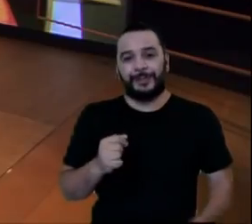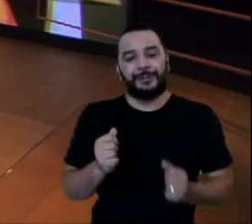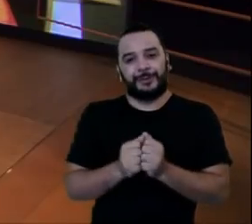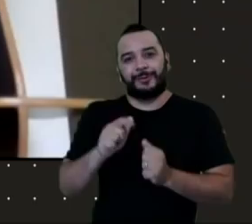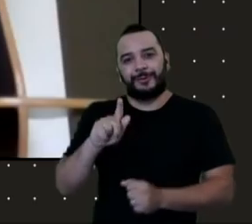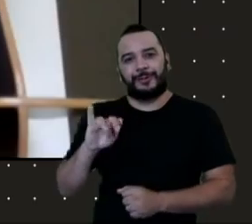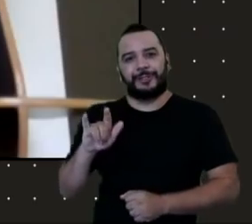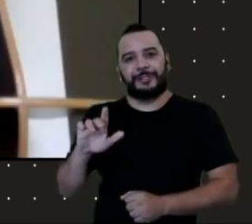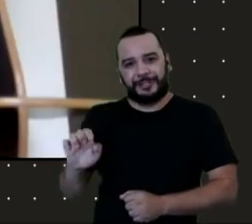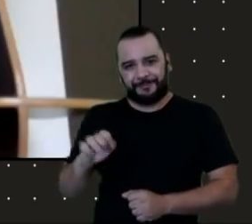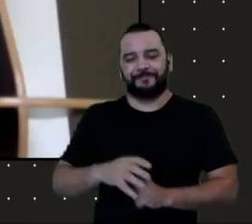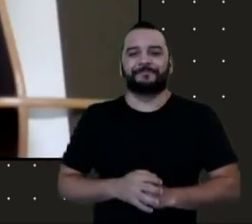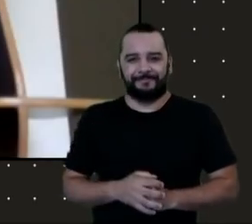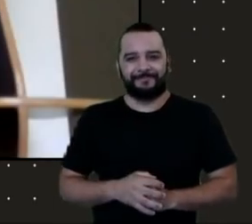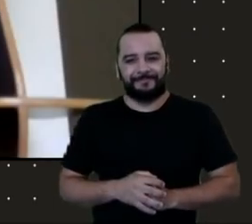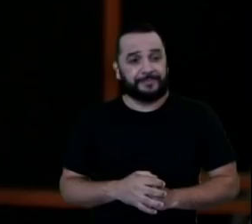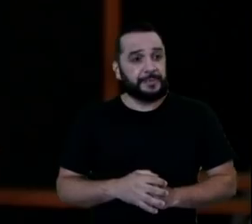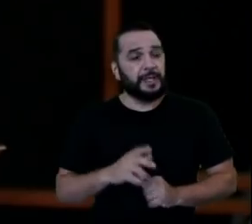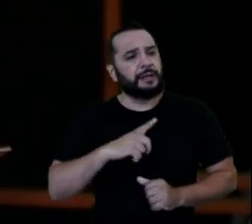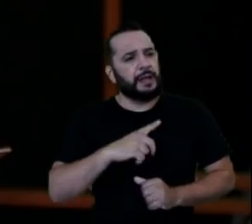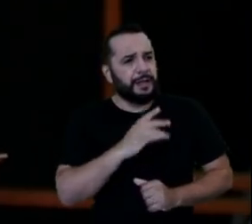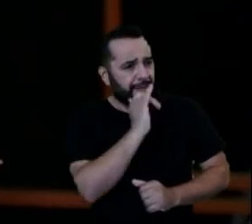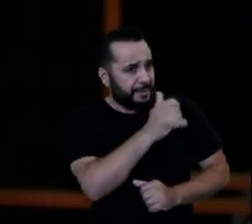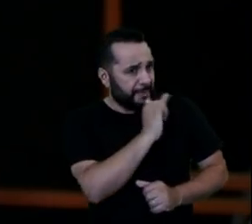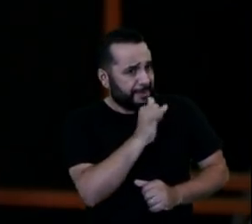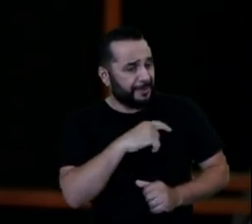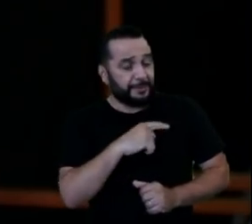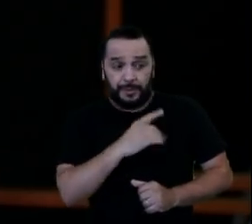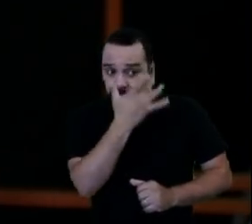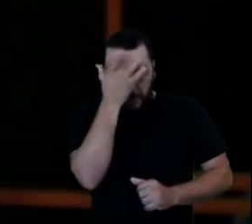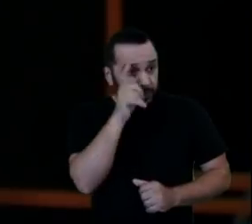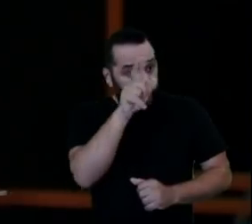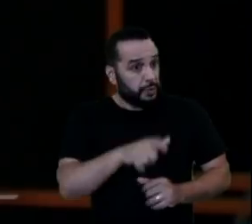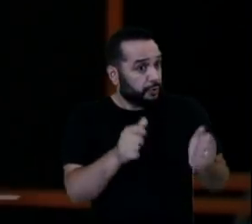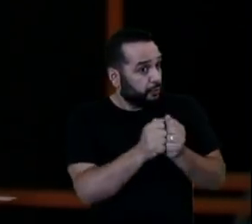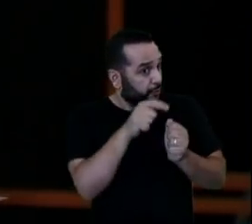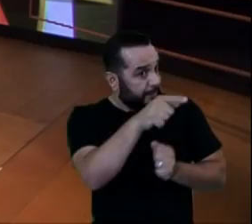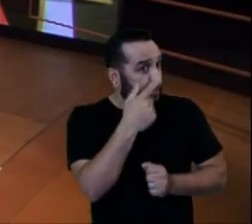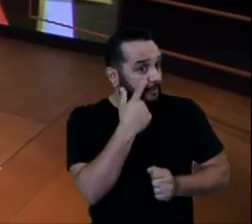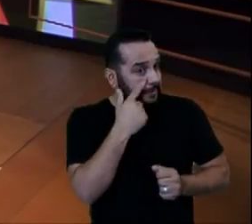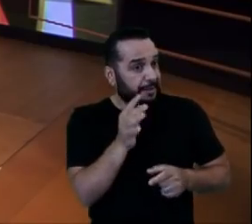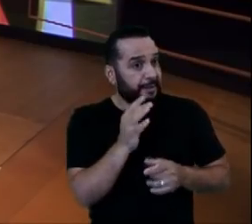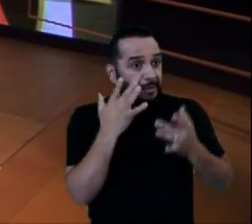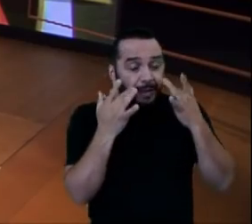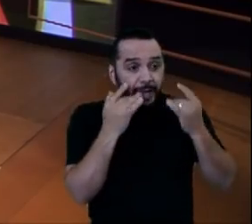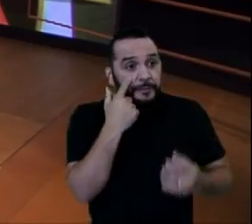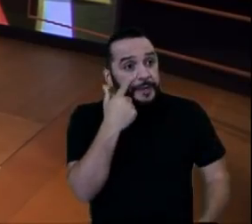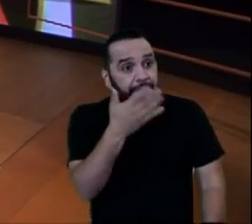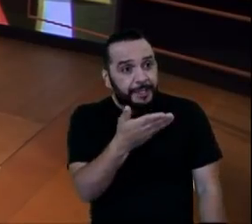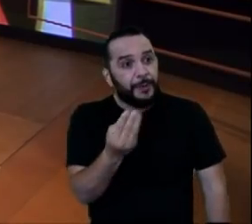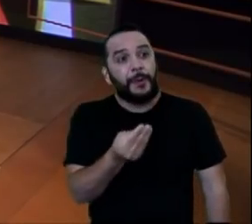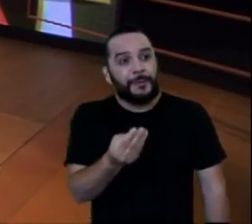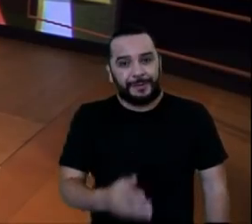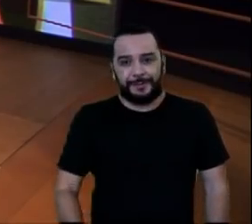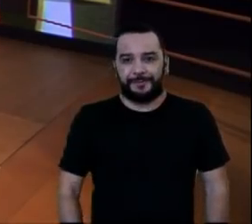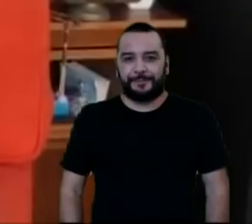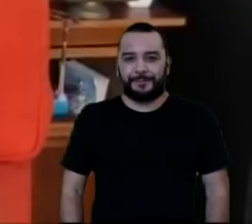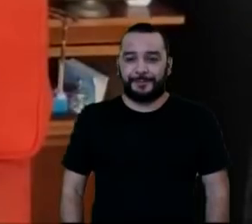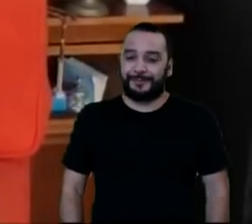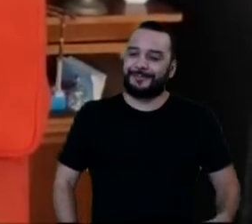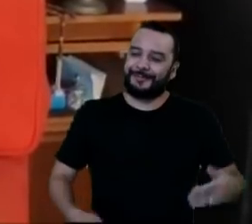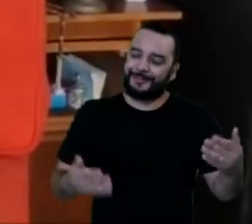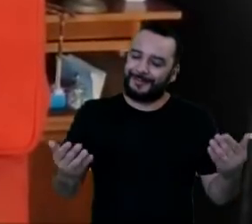professora maravilhosa. Então, tudo isso fez um conjunto de preparação muito bacana e que teve um resultado